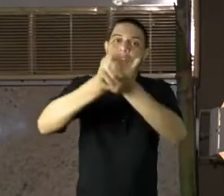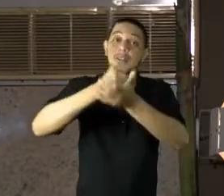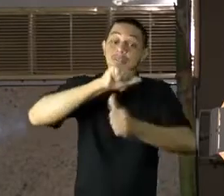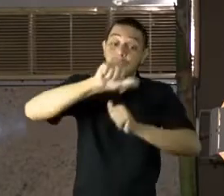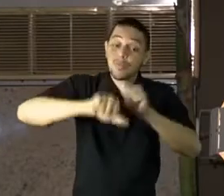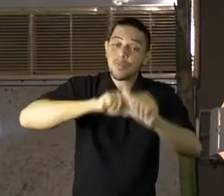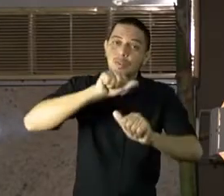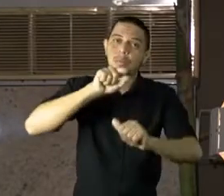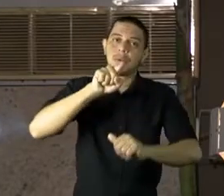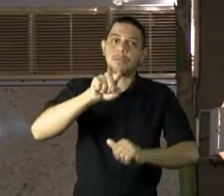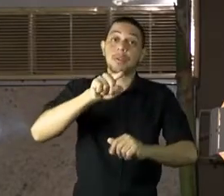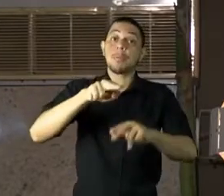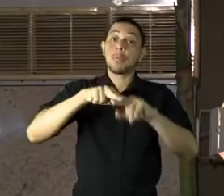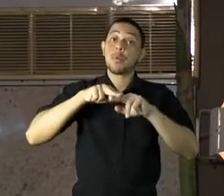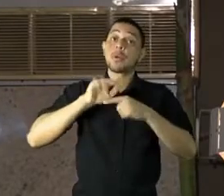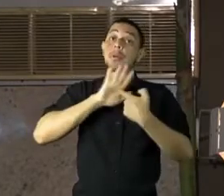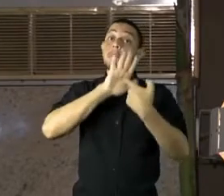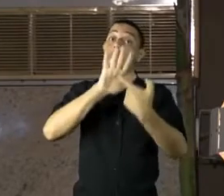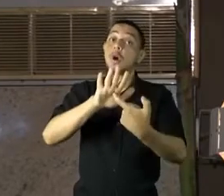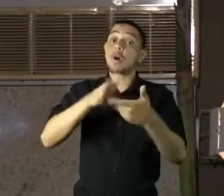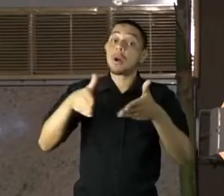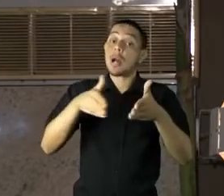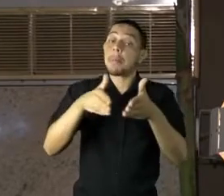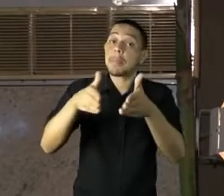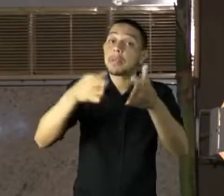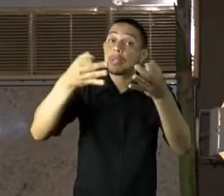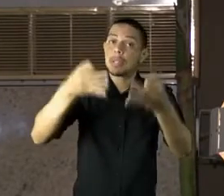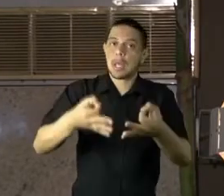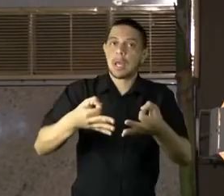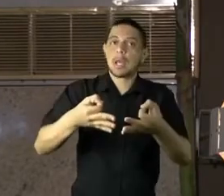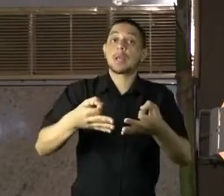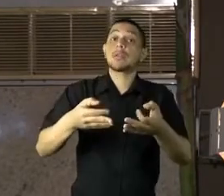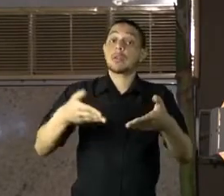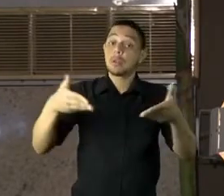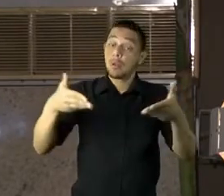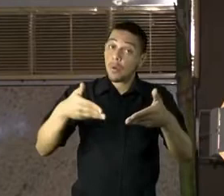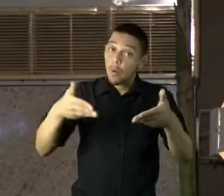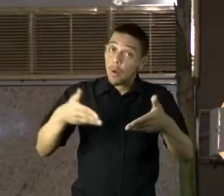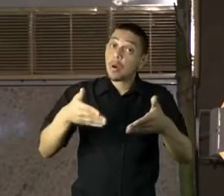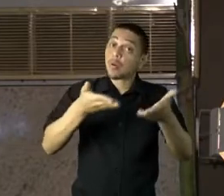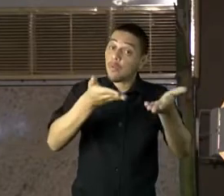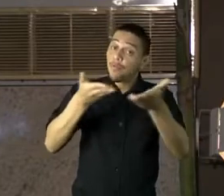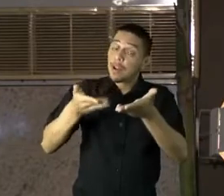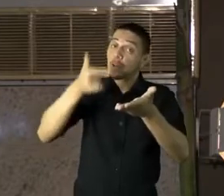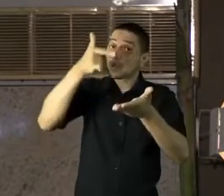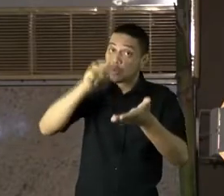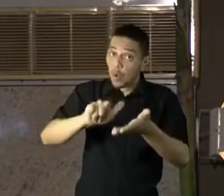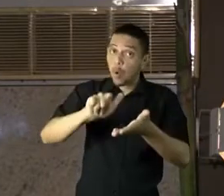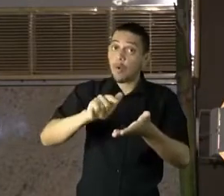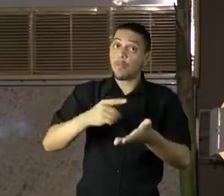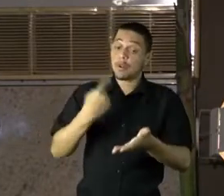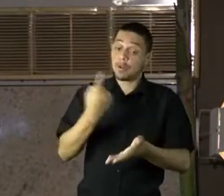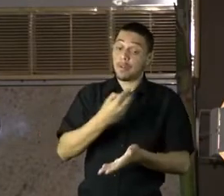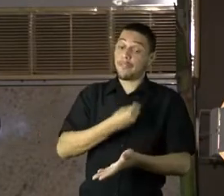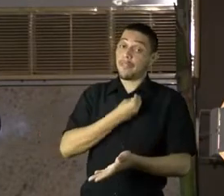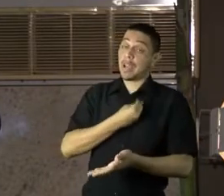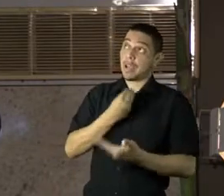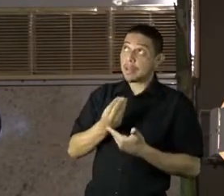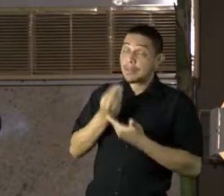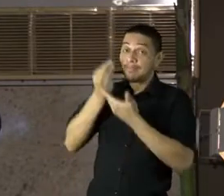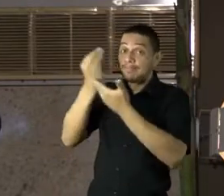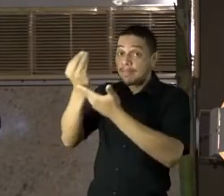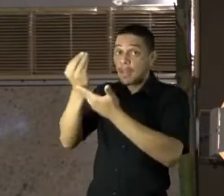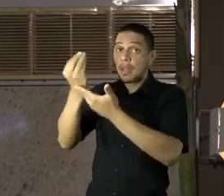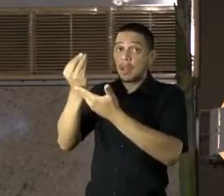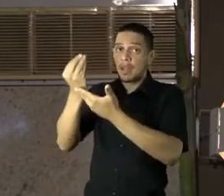ele nos apresenta o caminho que devemos seguir e esta noite ele nos convida uma vez mais para entregarmos a nossa vida ele